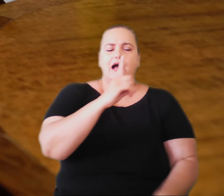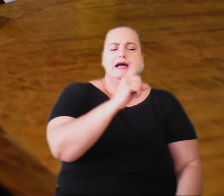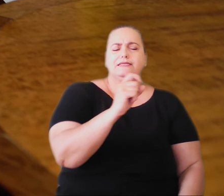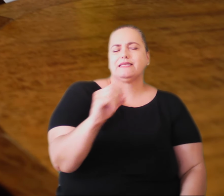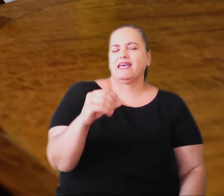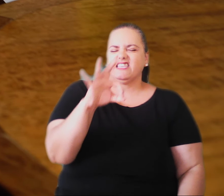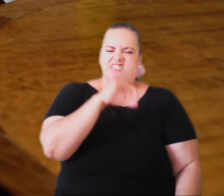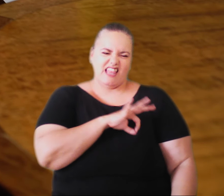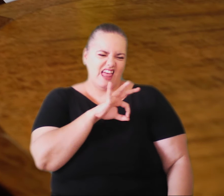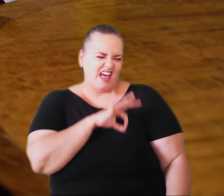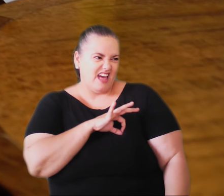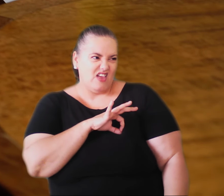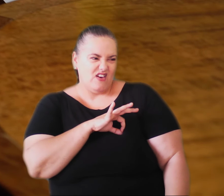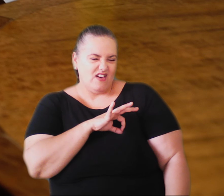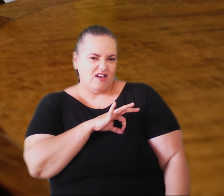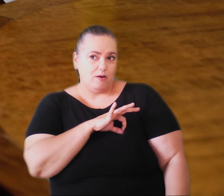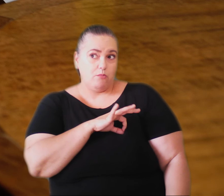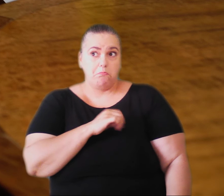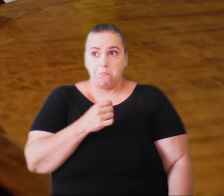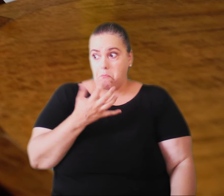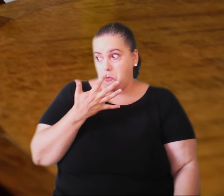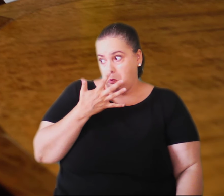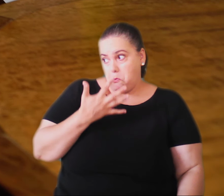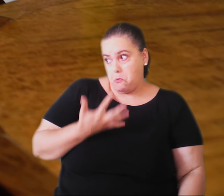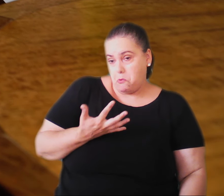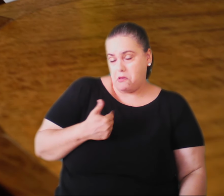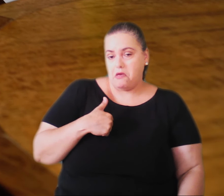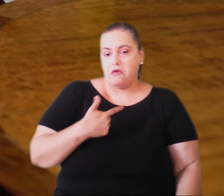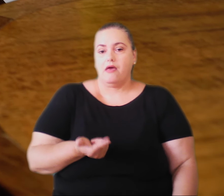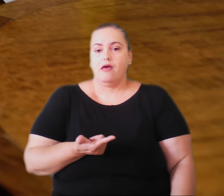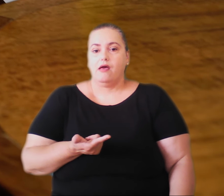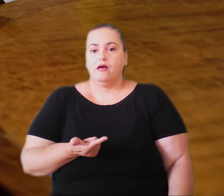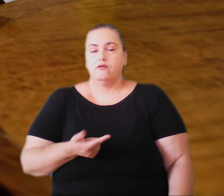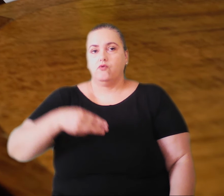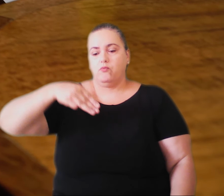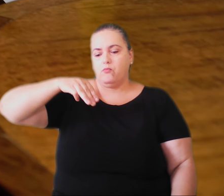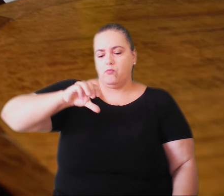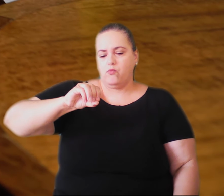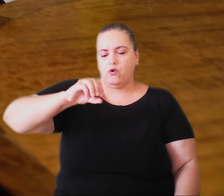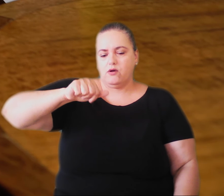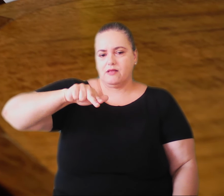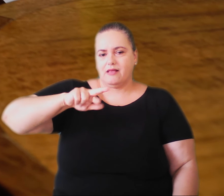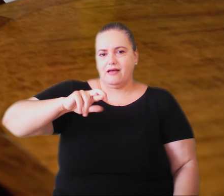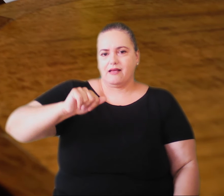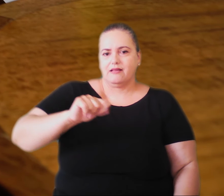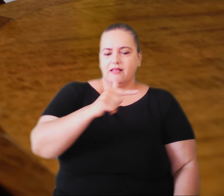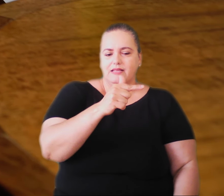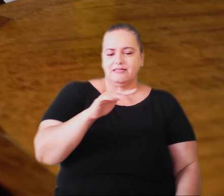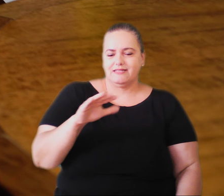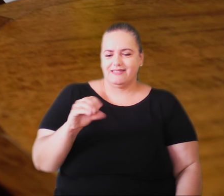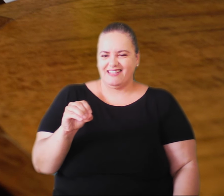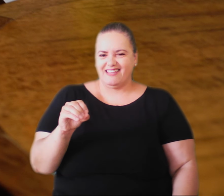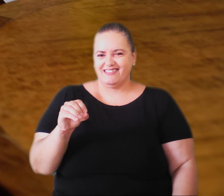mínimos. Olha aí, ó. Aí, digo, ó, monarca, então, tem que cobrar uns 70. Cheguei a cobrar